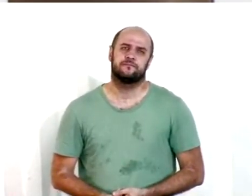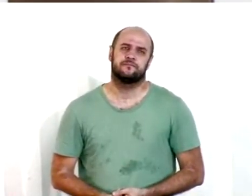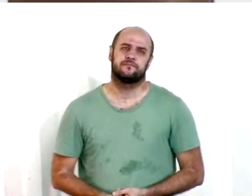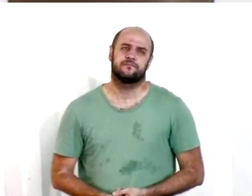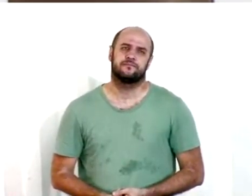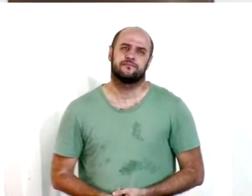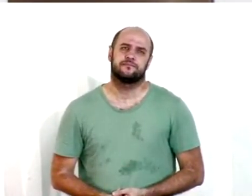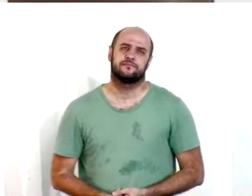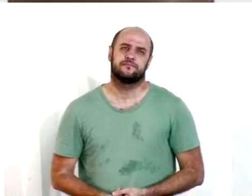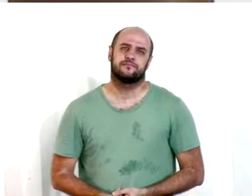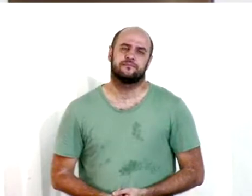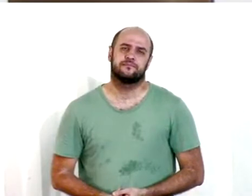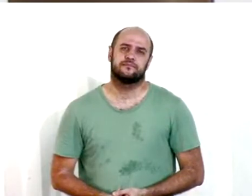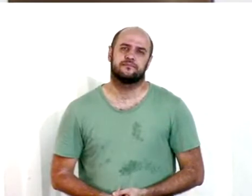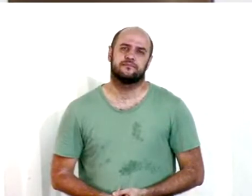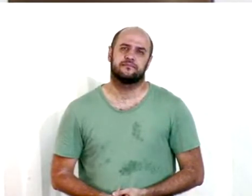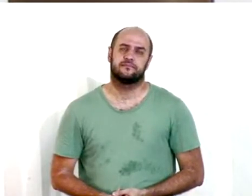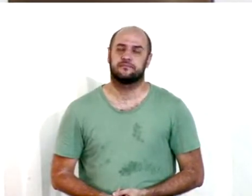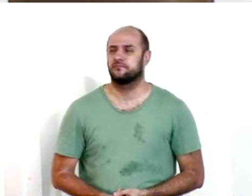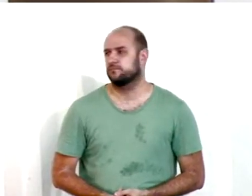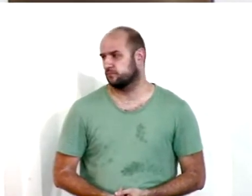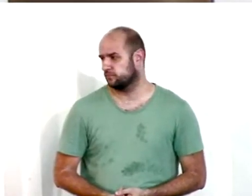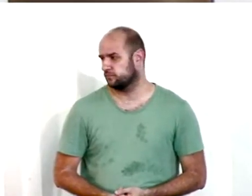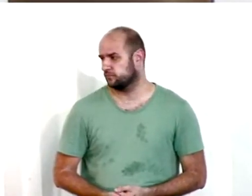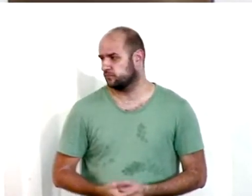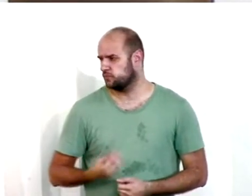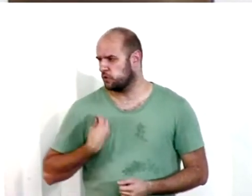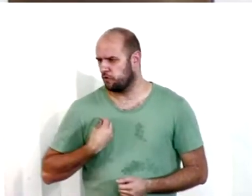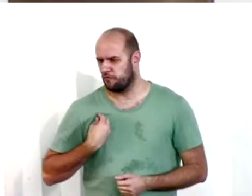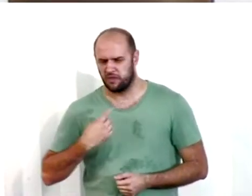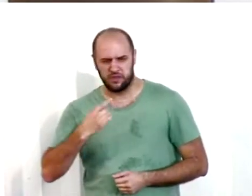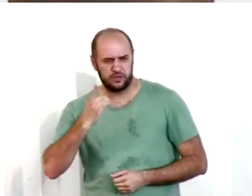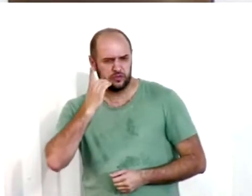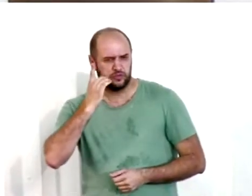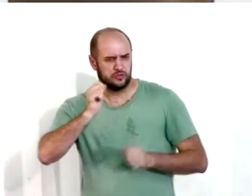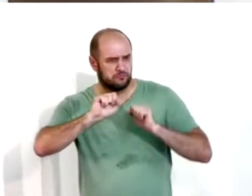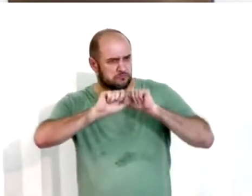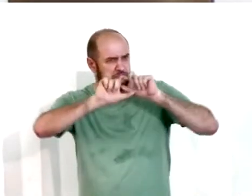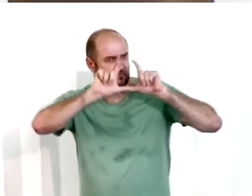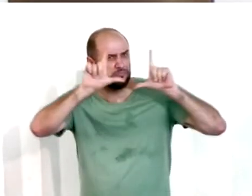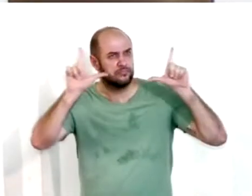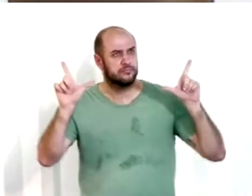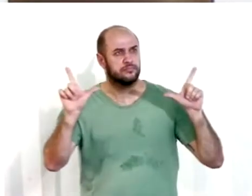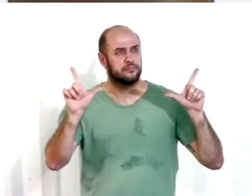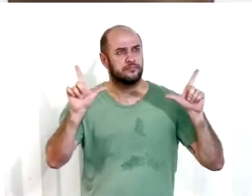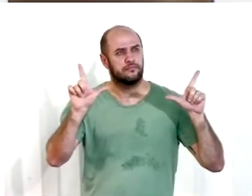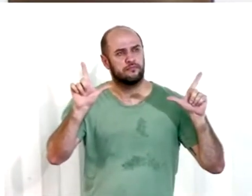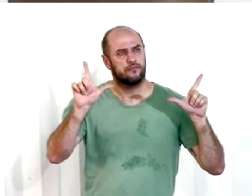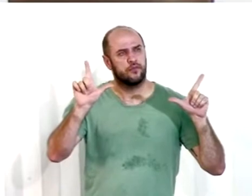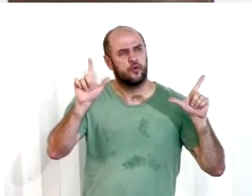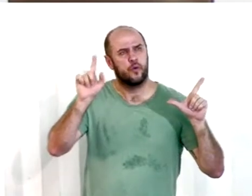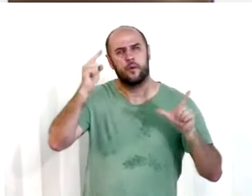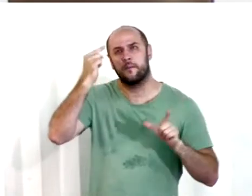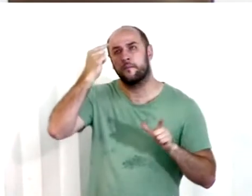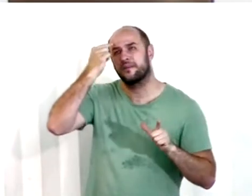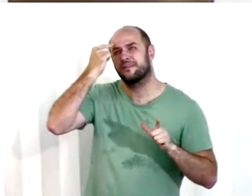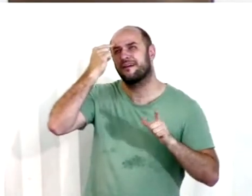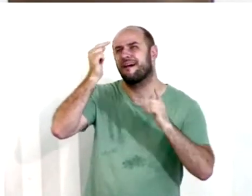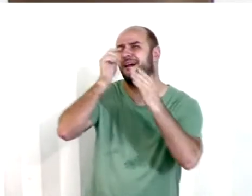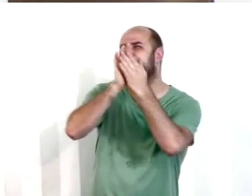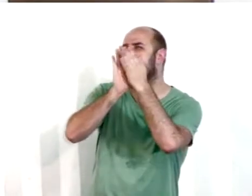Porque imagine você acordar de manhã e conseguir ler a Bíblia, conseguir